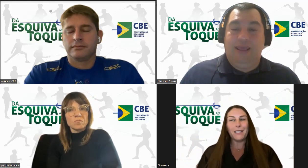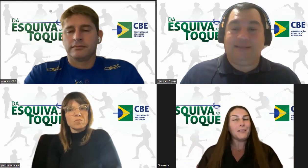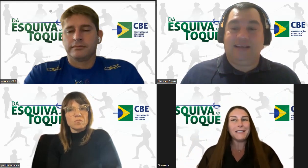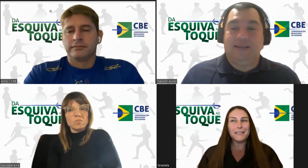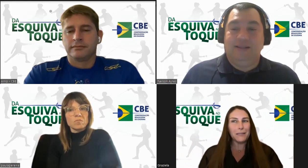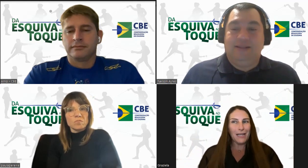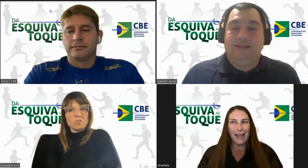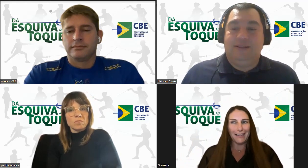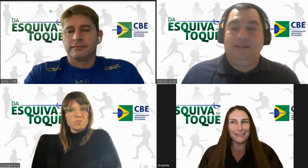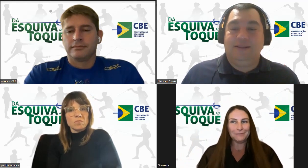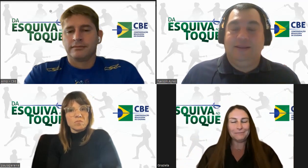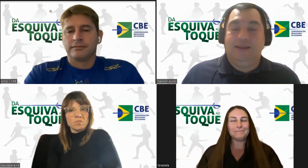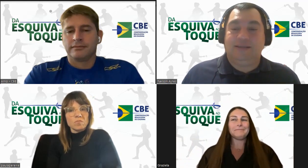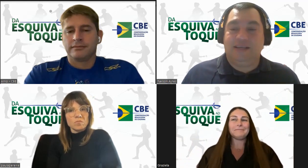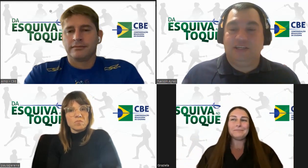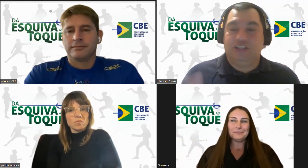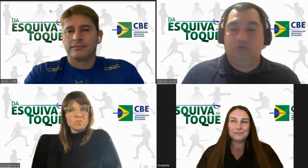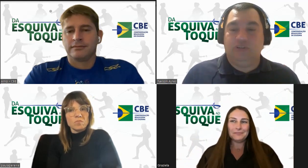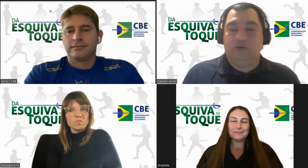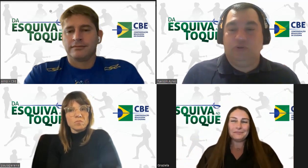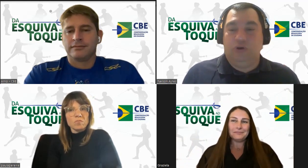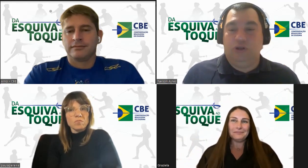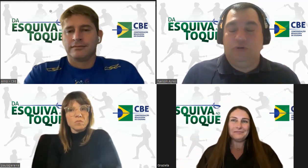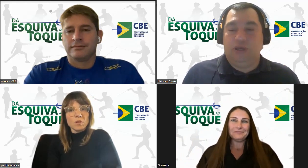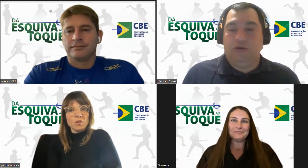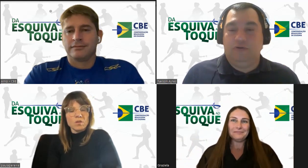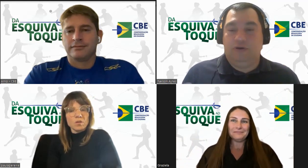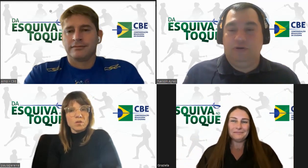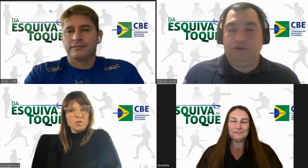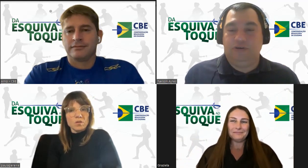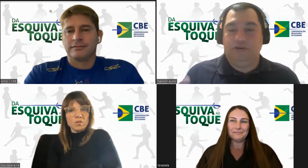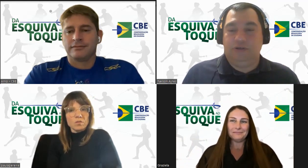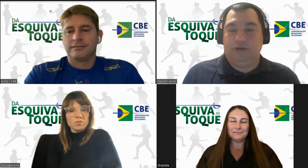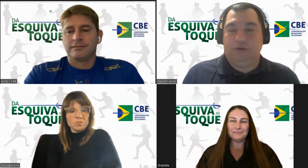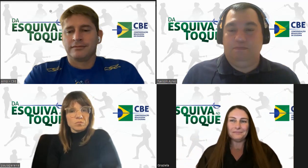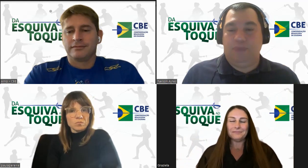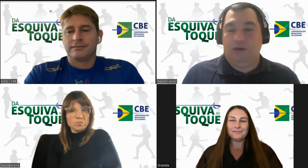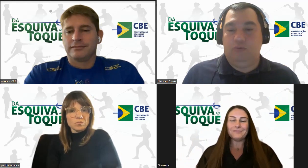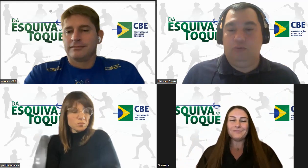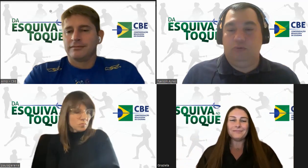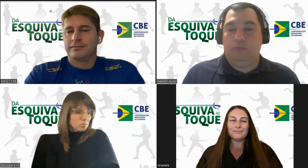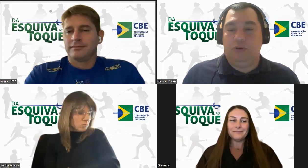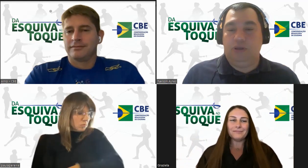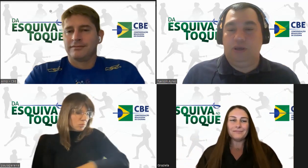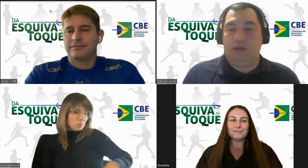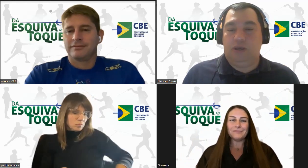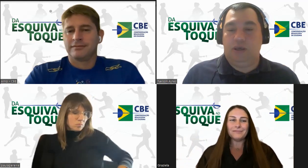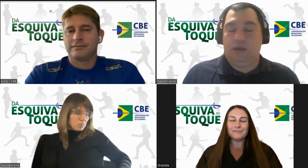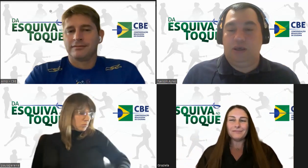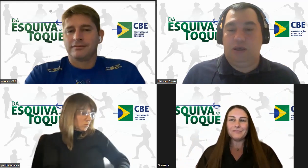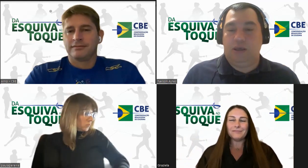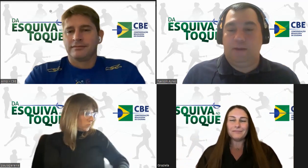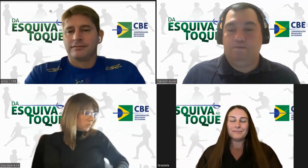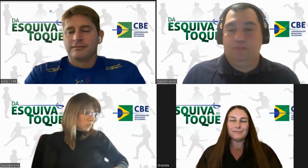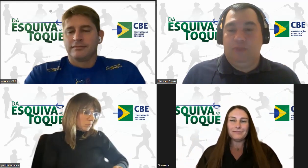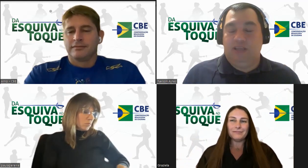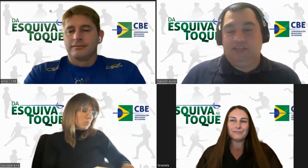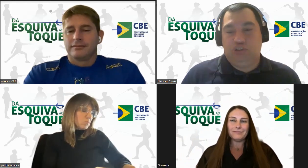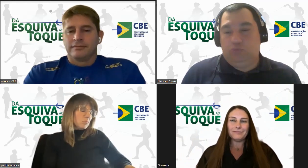não existe milagre essa questão do isotônico E aí eu te pergunto porque